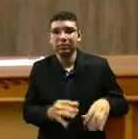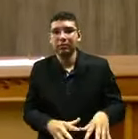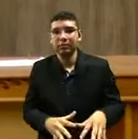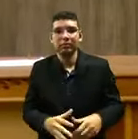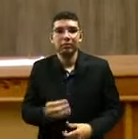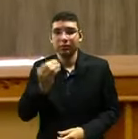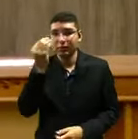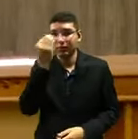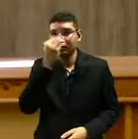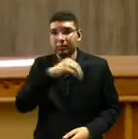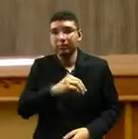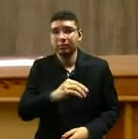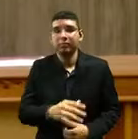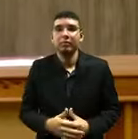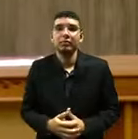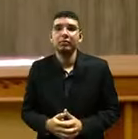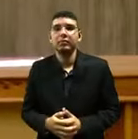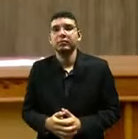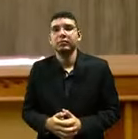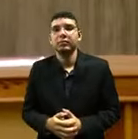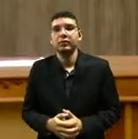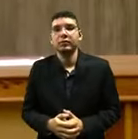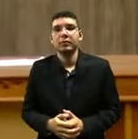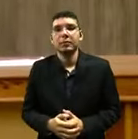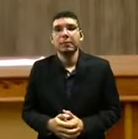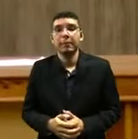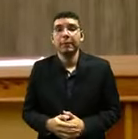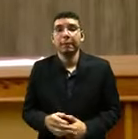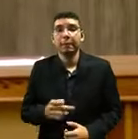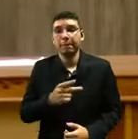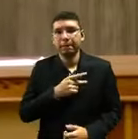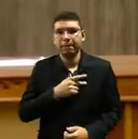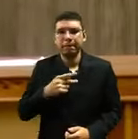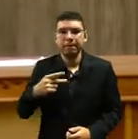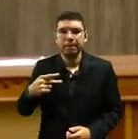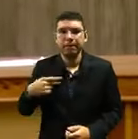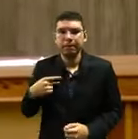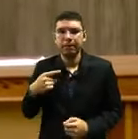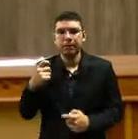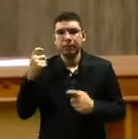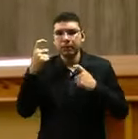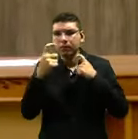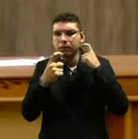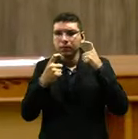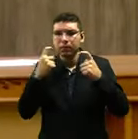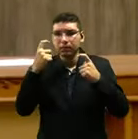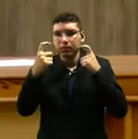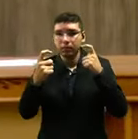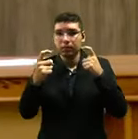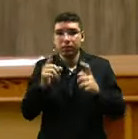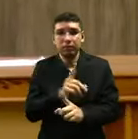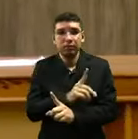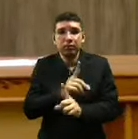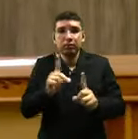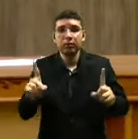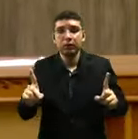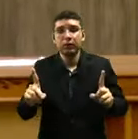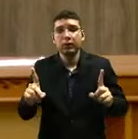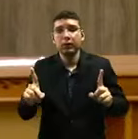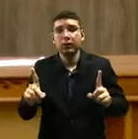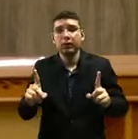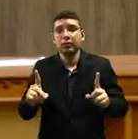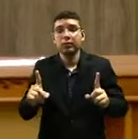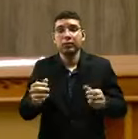para cá o pastor não tem que se preocupar com a semente que ele lançou à beira do do caminho quem tem que se preocupar